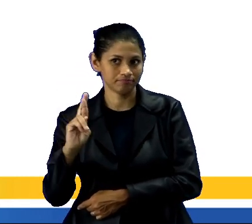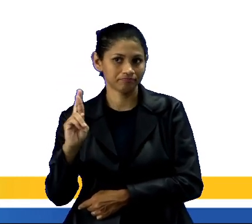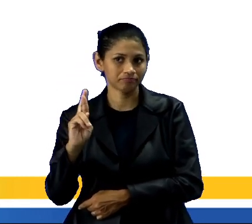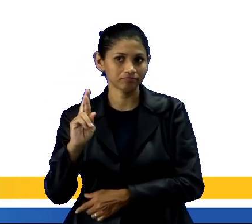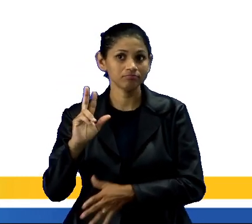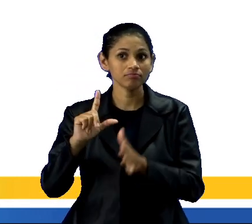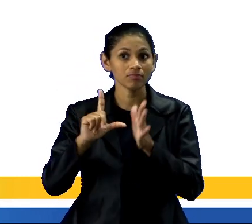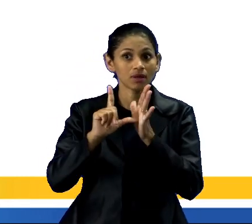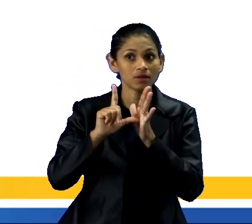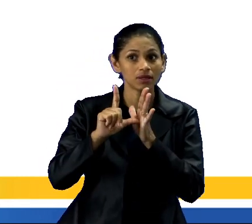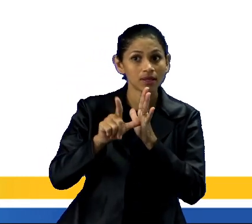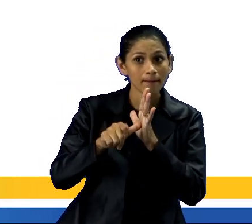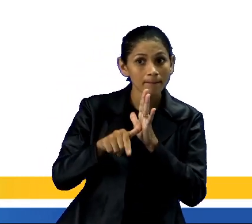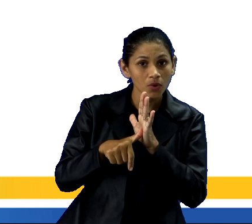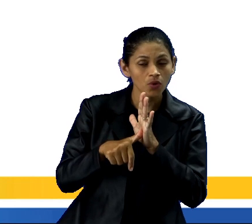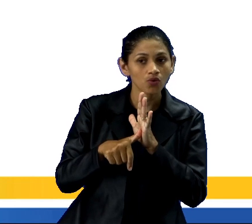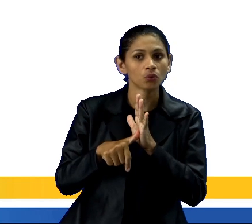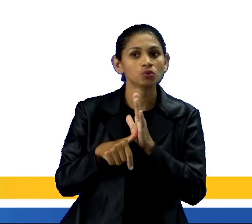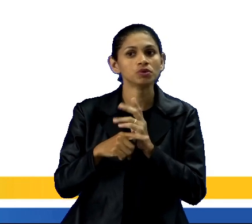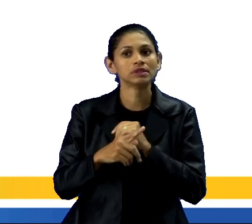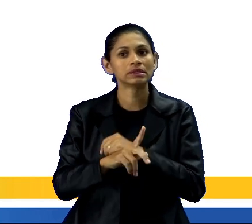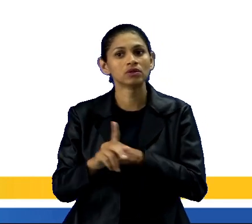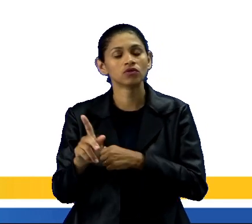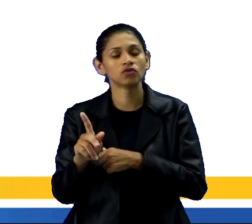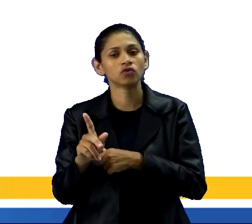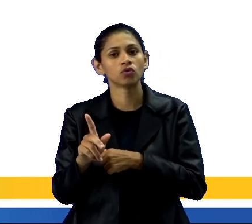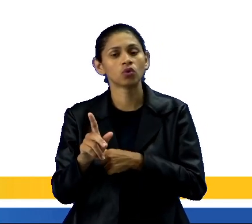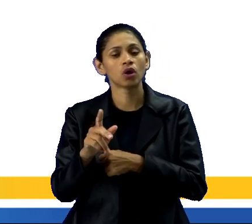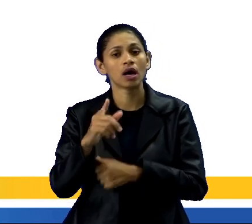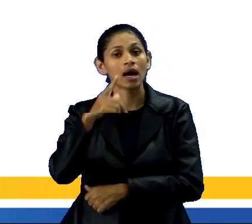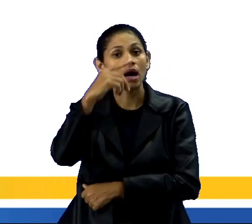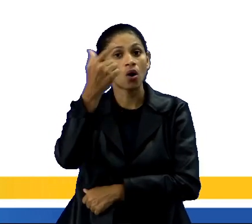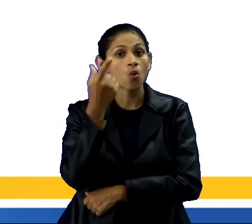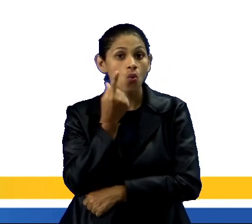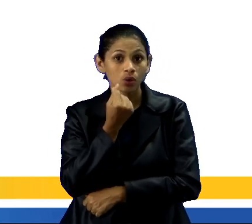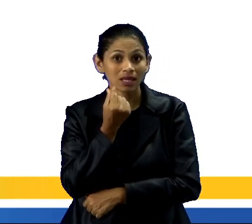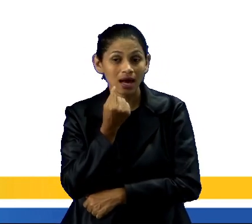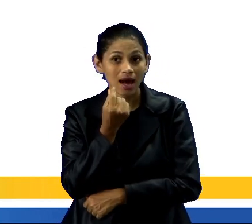Esse total gasto pelos lápis foi um equivalente a R$